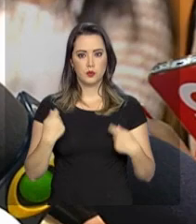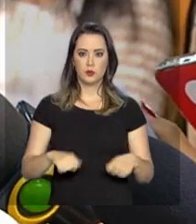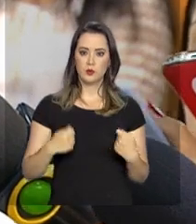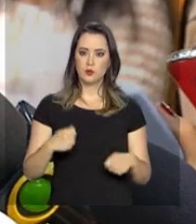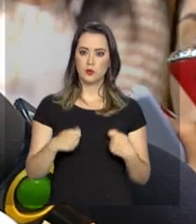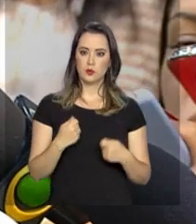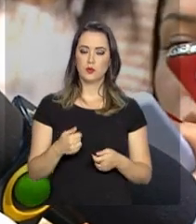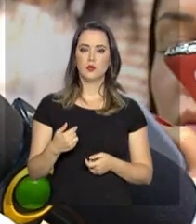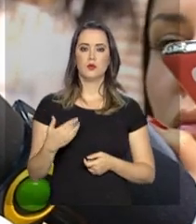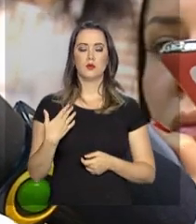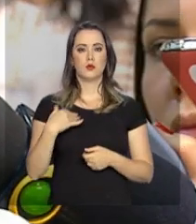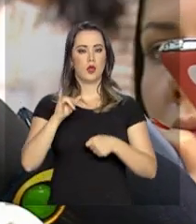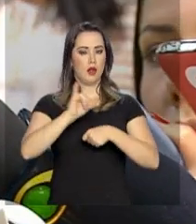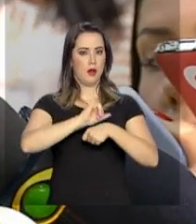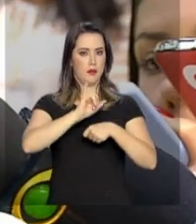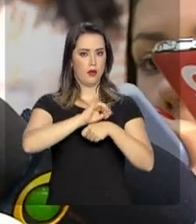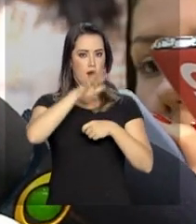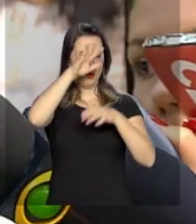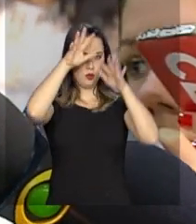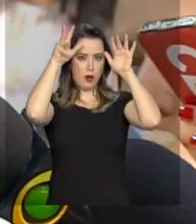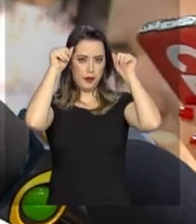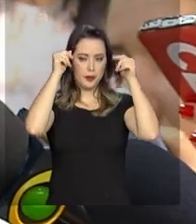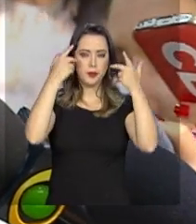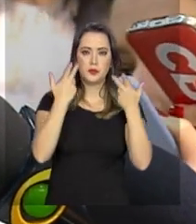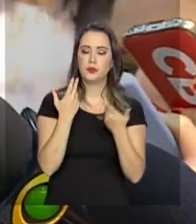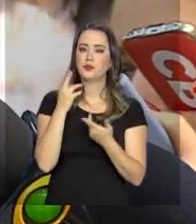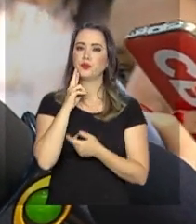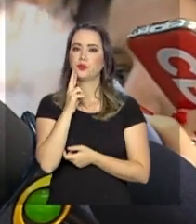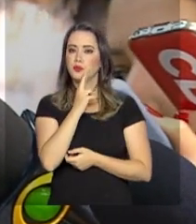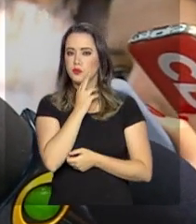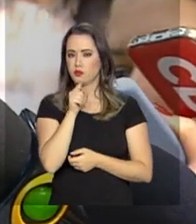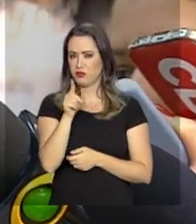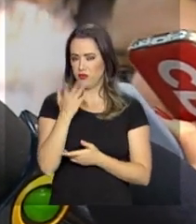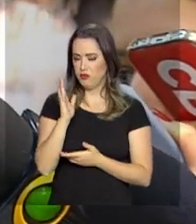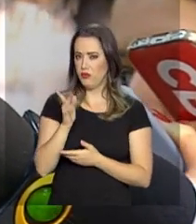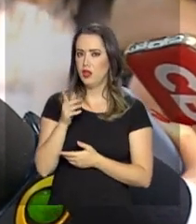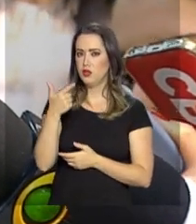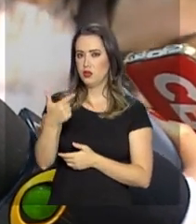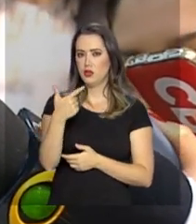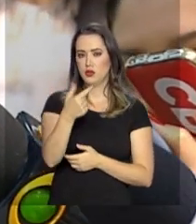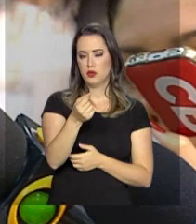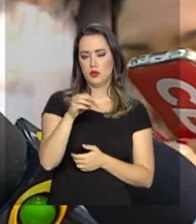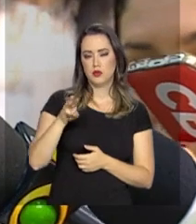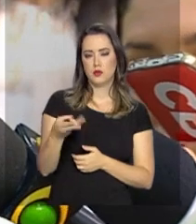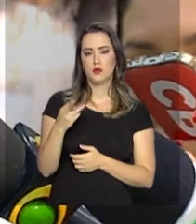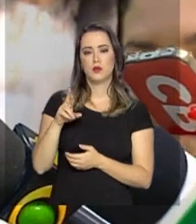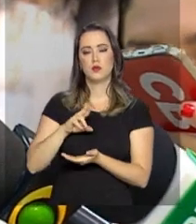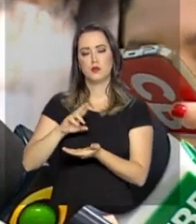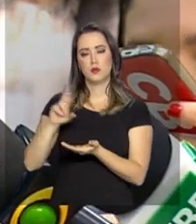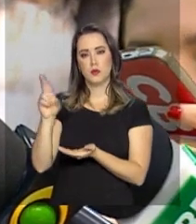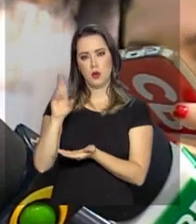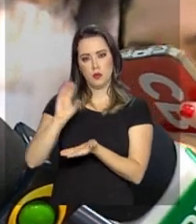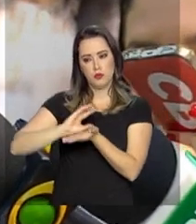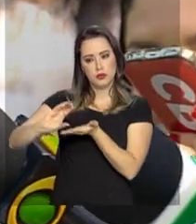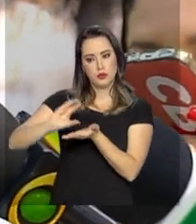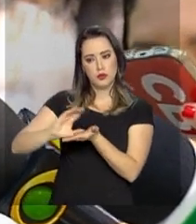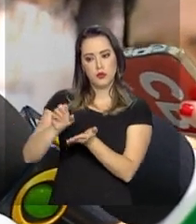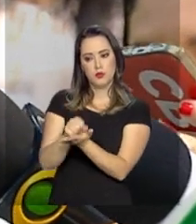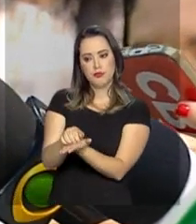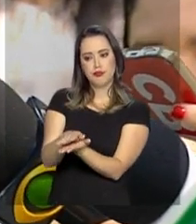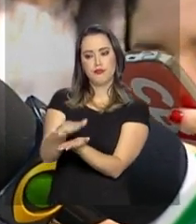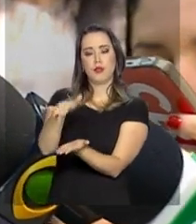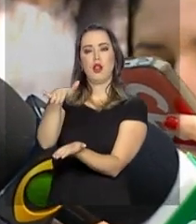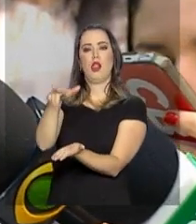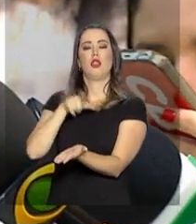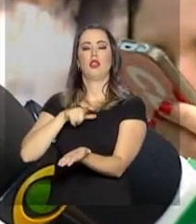necessário, no caso de Boa Vista. E já investimos lá mais de 200 milhões de reais, tanto que hoje existe dinheiro, no caso de